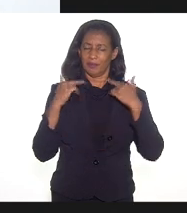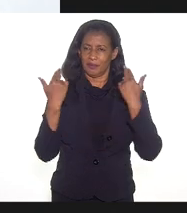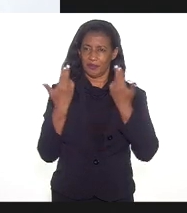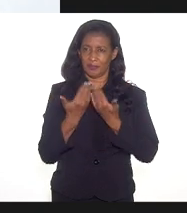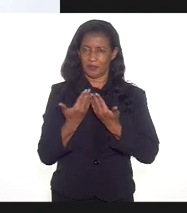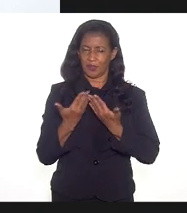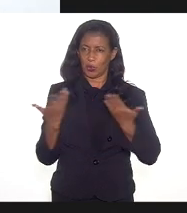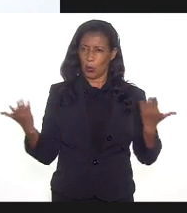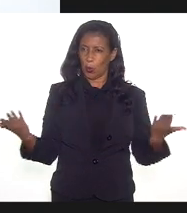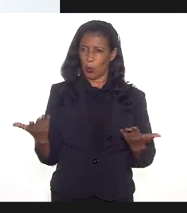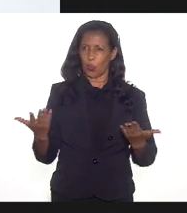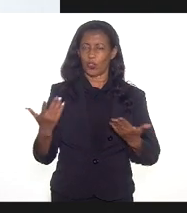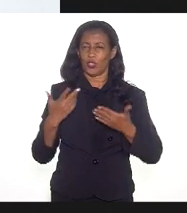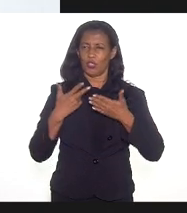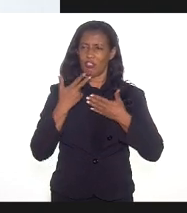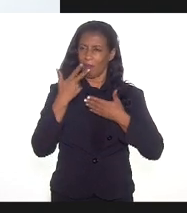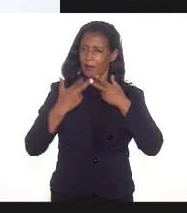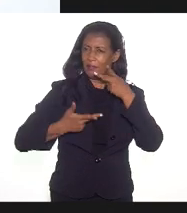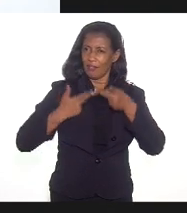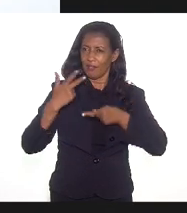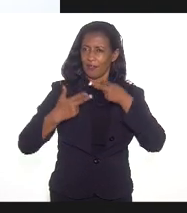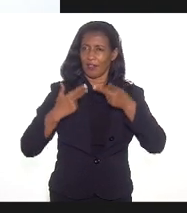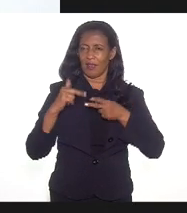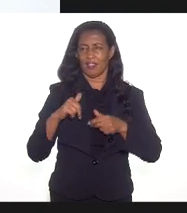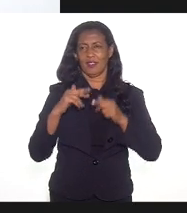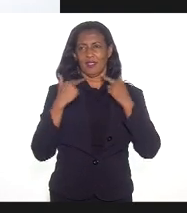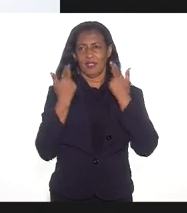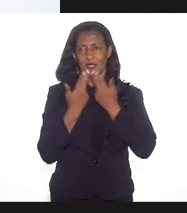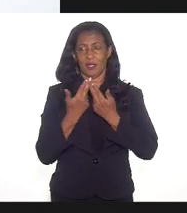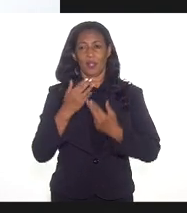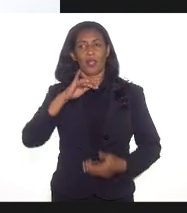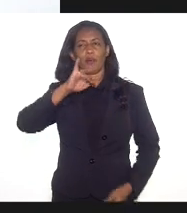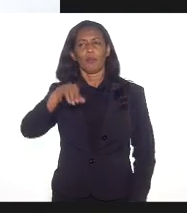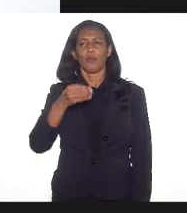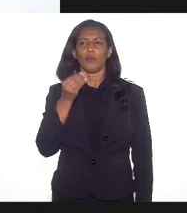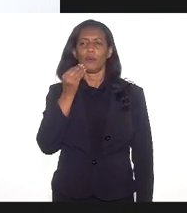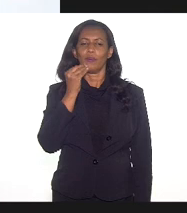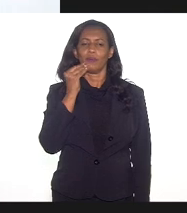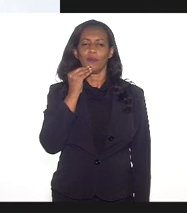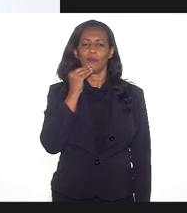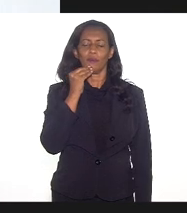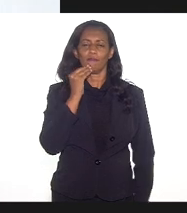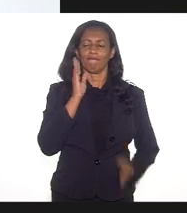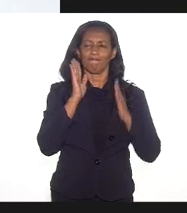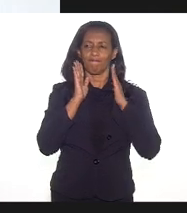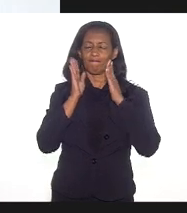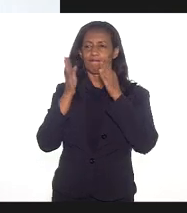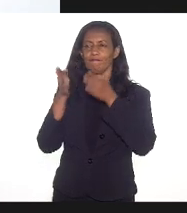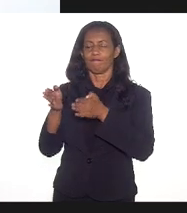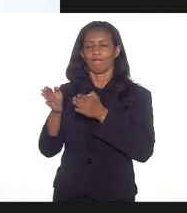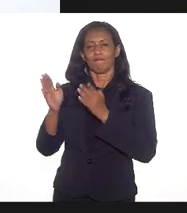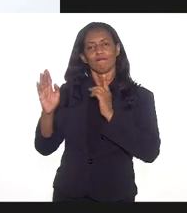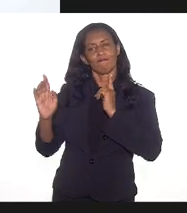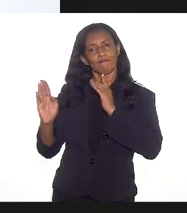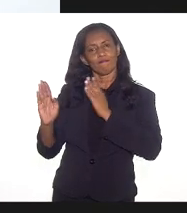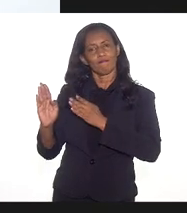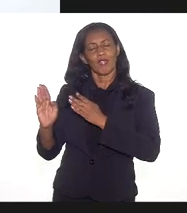de fala nessa audiência e aproveitamos a oportunidade para nos dirigir ao presidente da